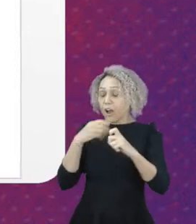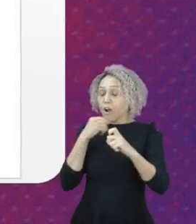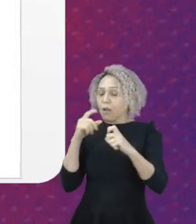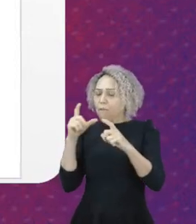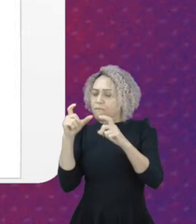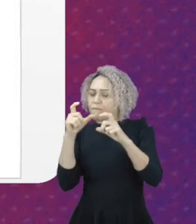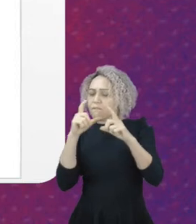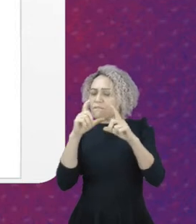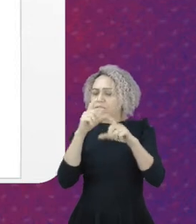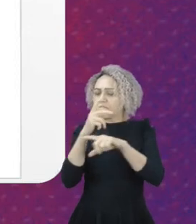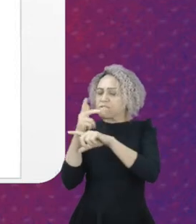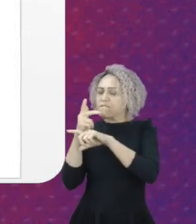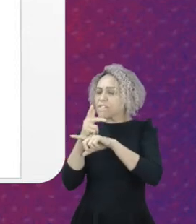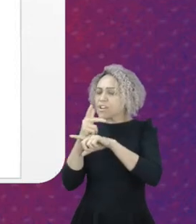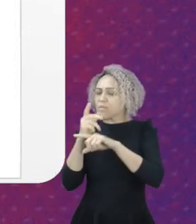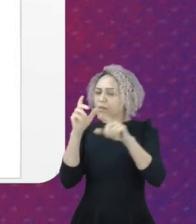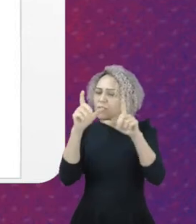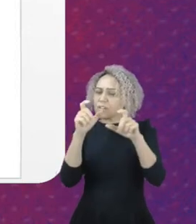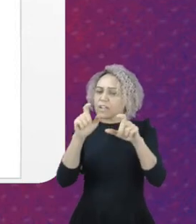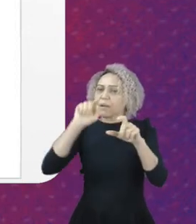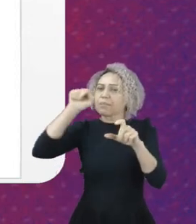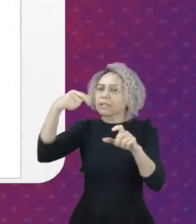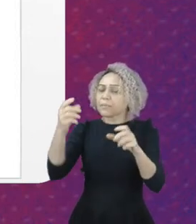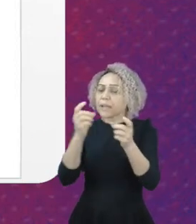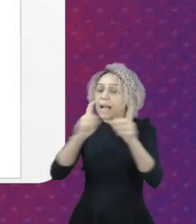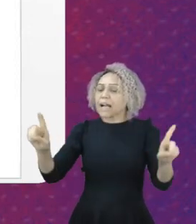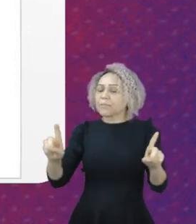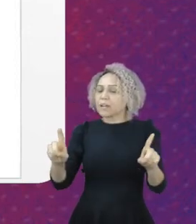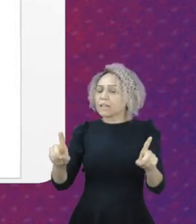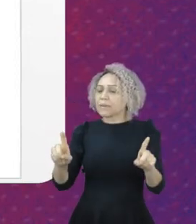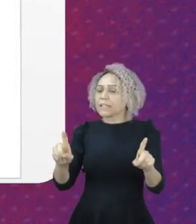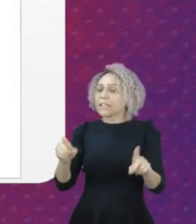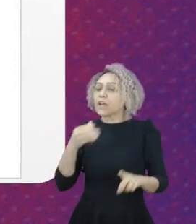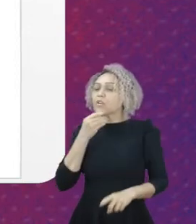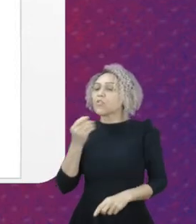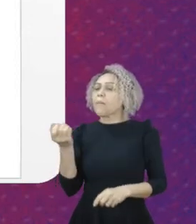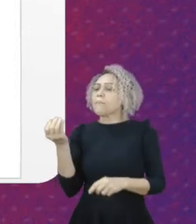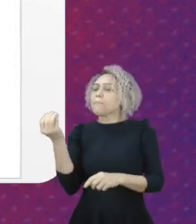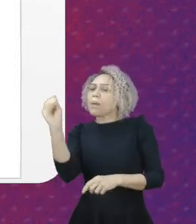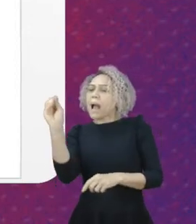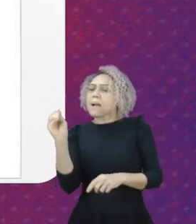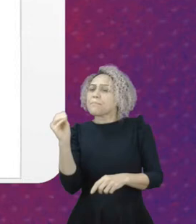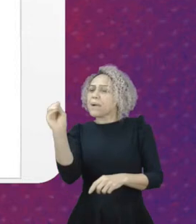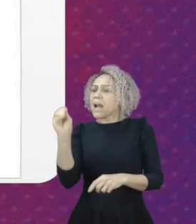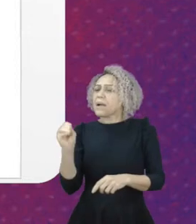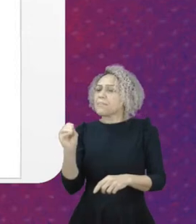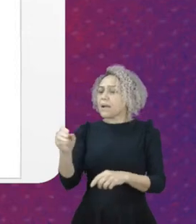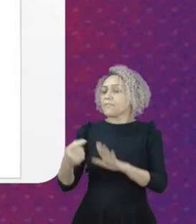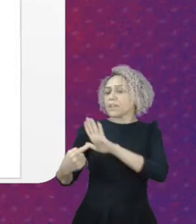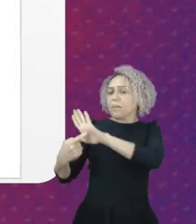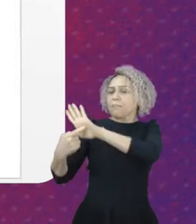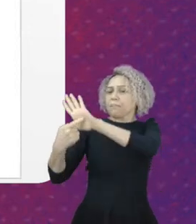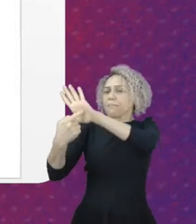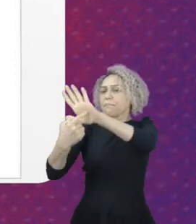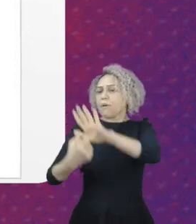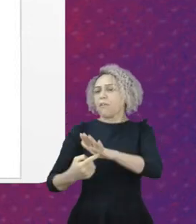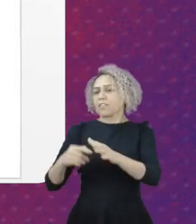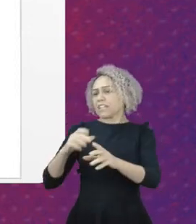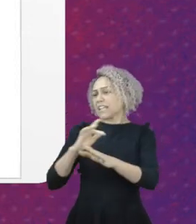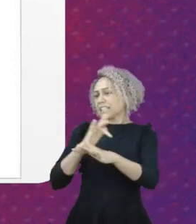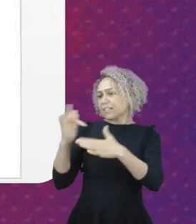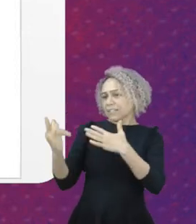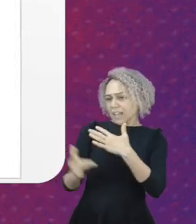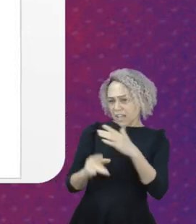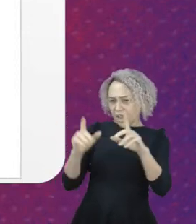difamação, que é basicamente a calúnia ou a injúria, mas de uma forma maior, né, mais ampla, em que mais